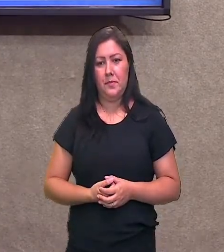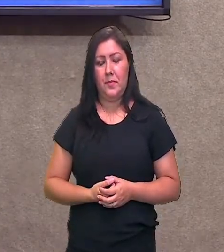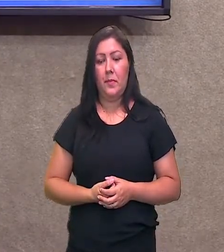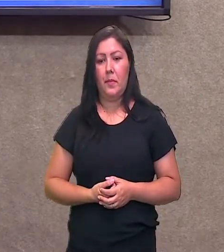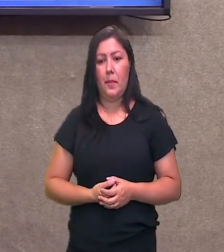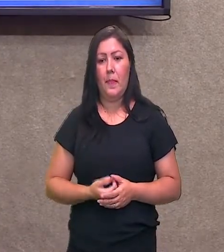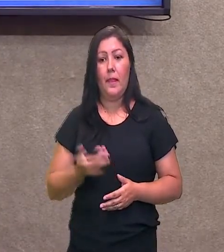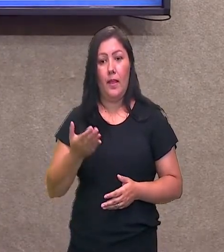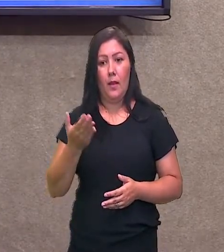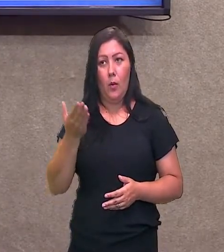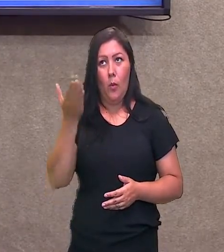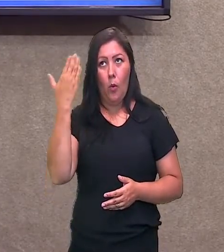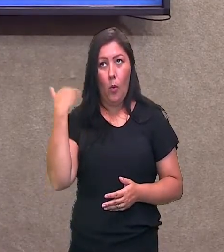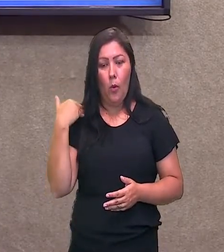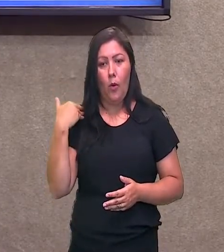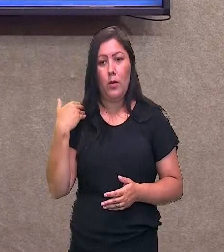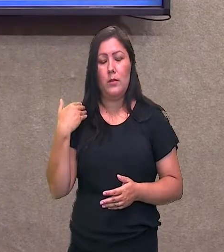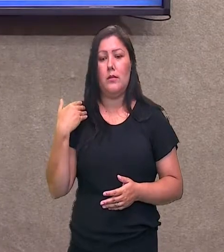presidente norte-americano,